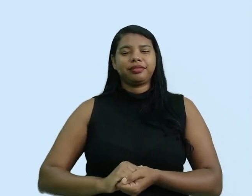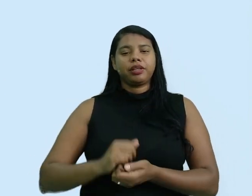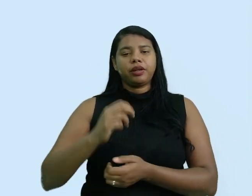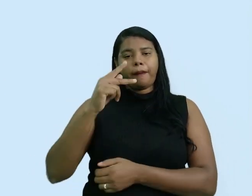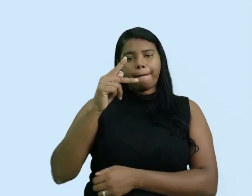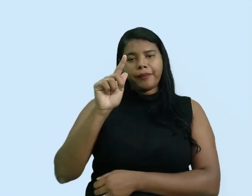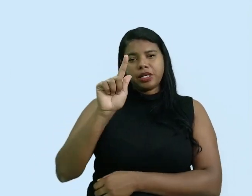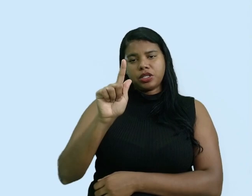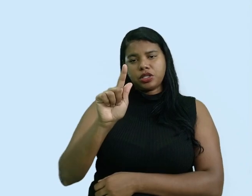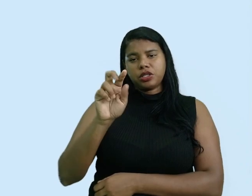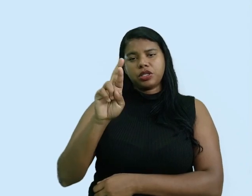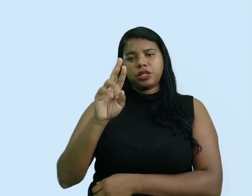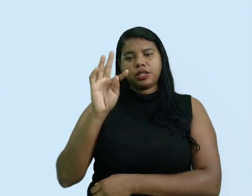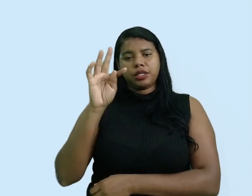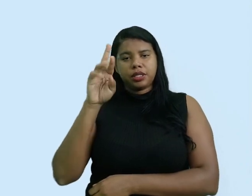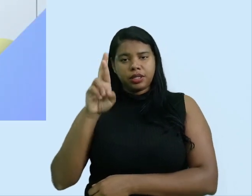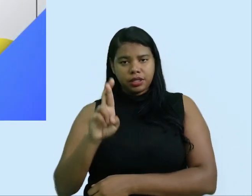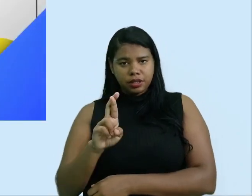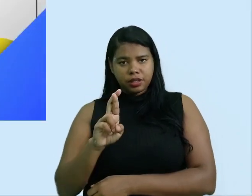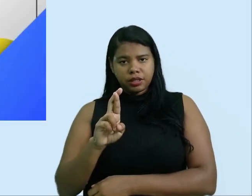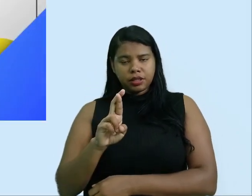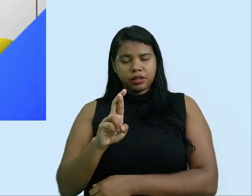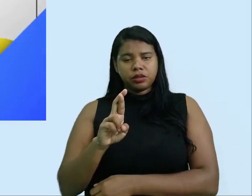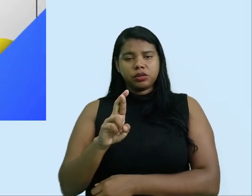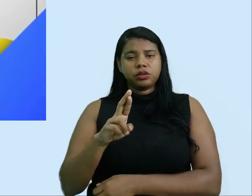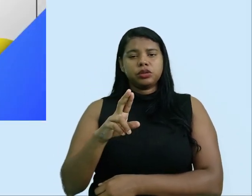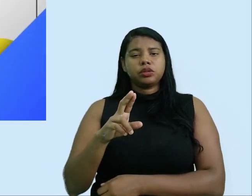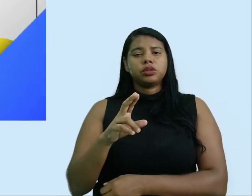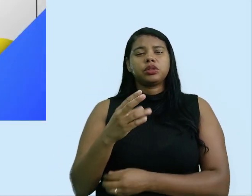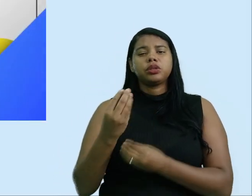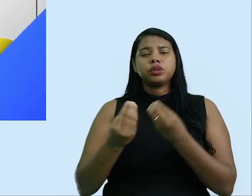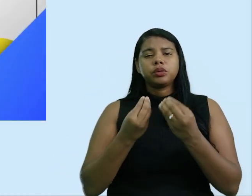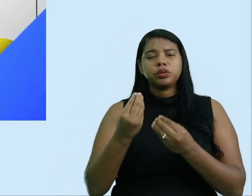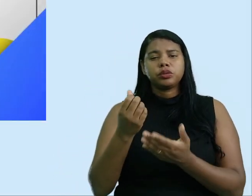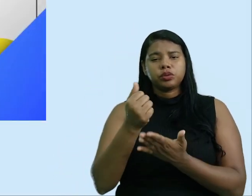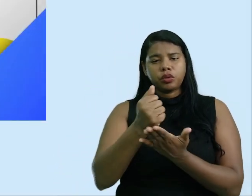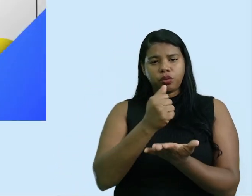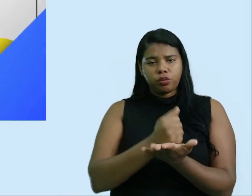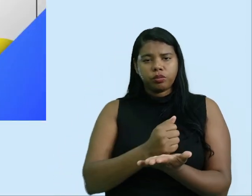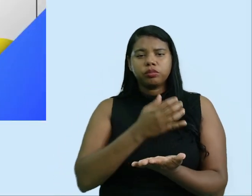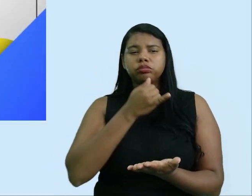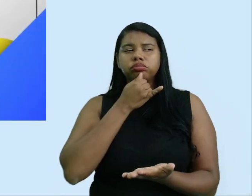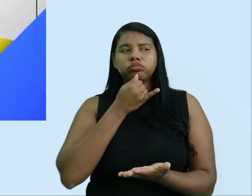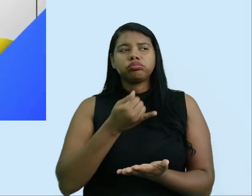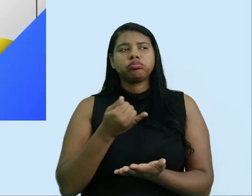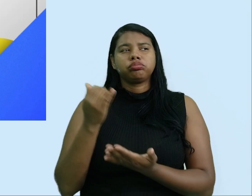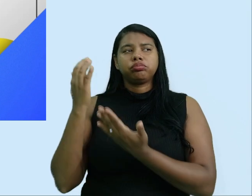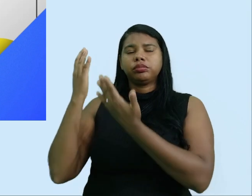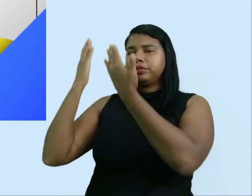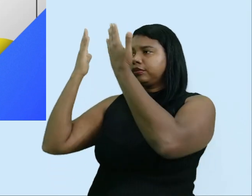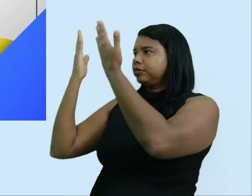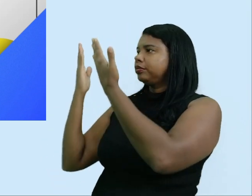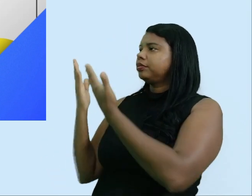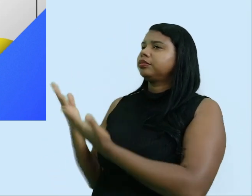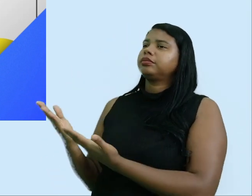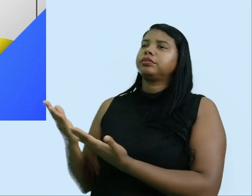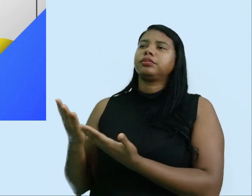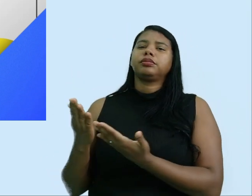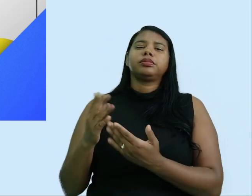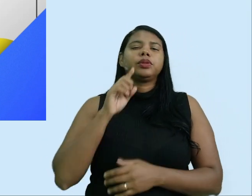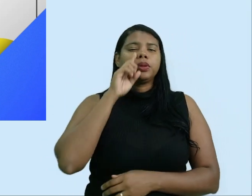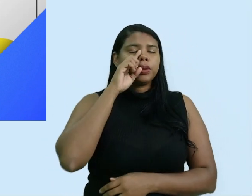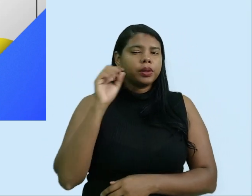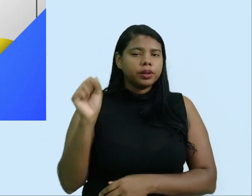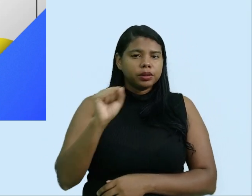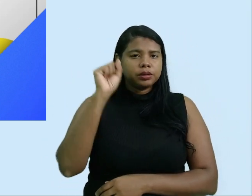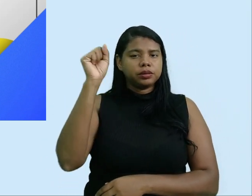PGR-TR, ele deve conter, no mínimo, os seguintes documentos. um inventário de riscos ocupacionais, a gente vai